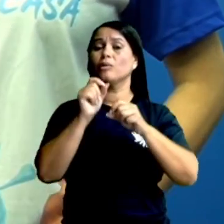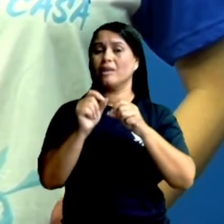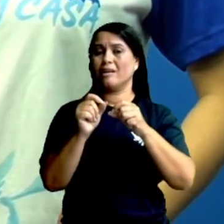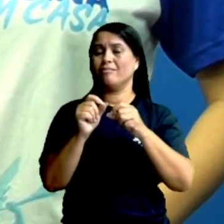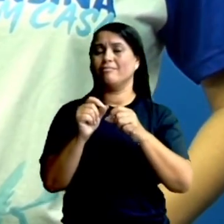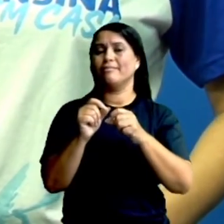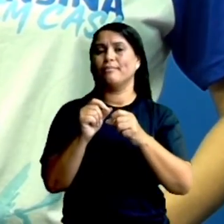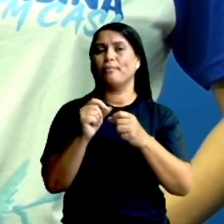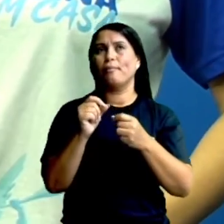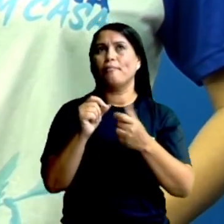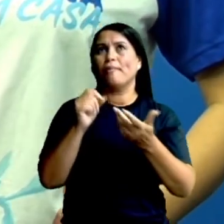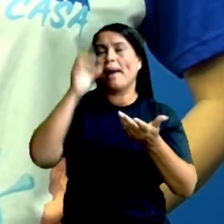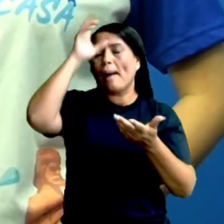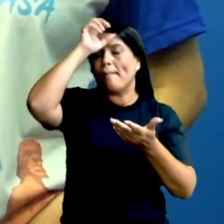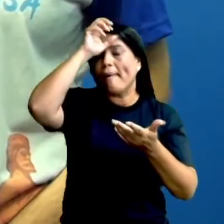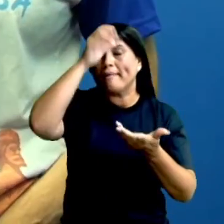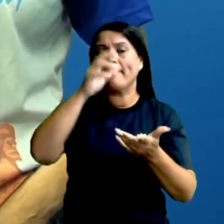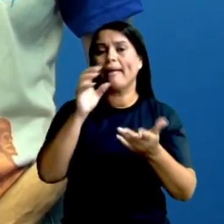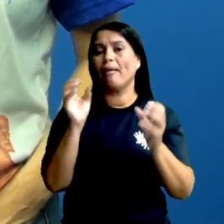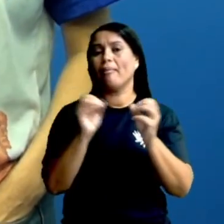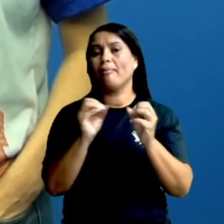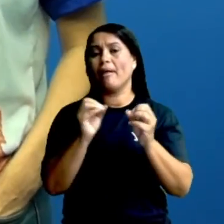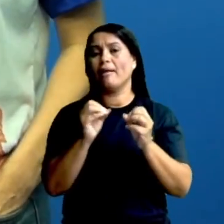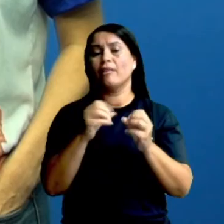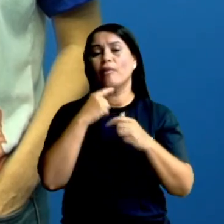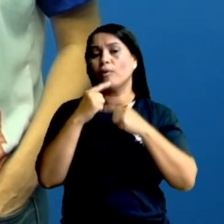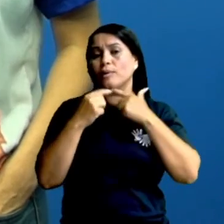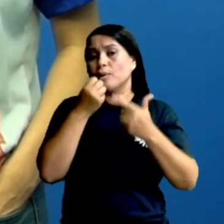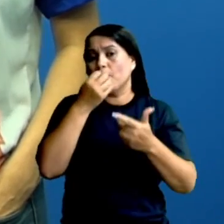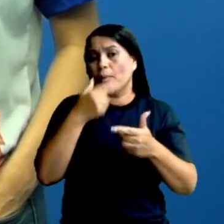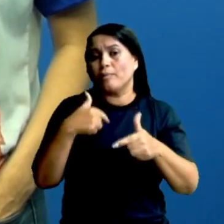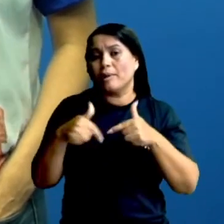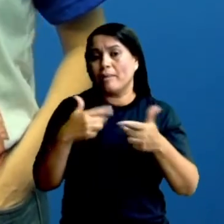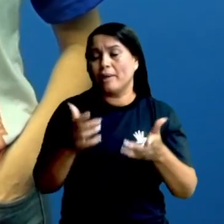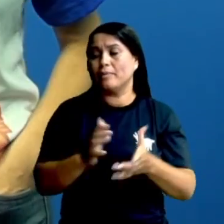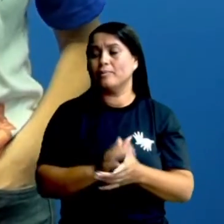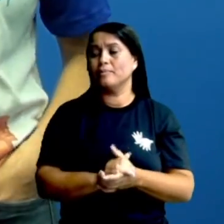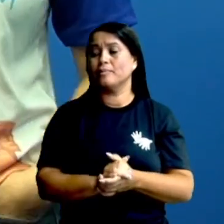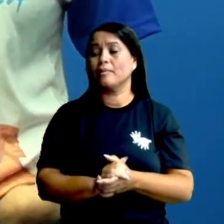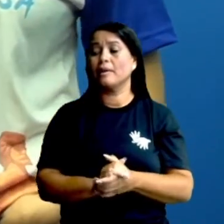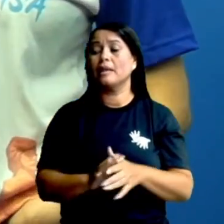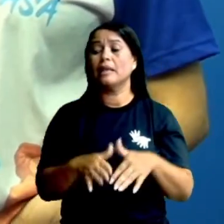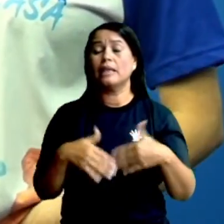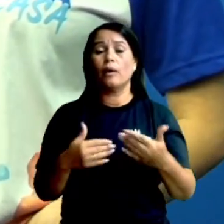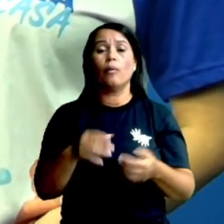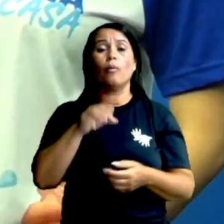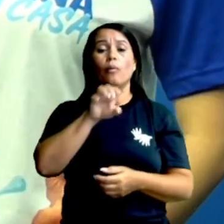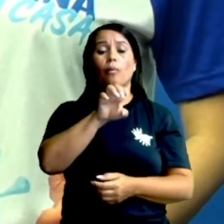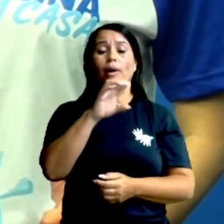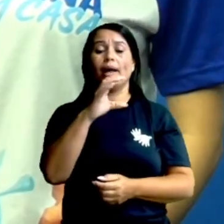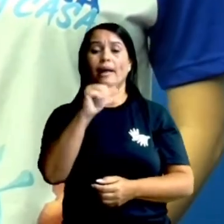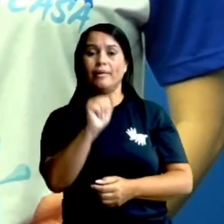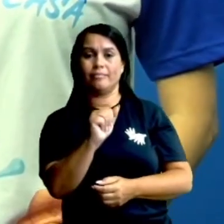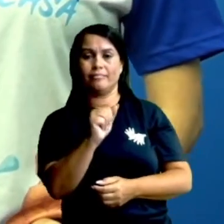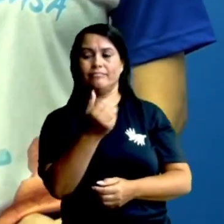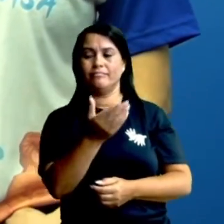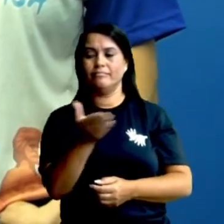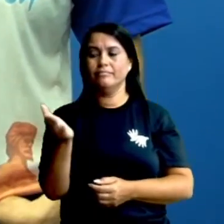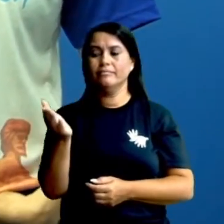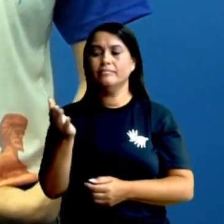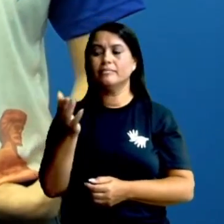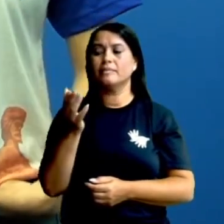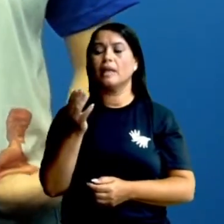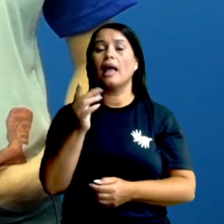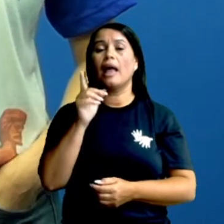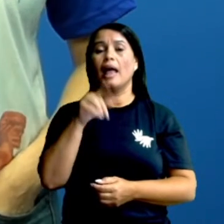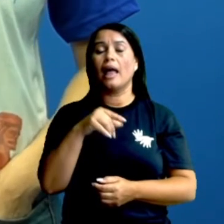boa escolarização, não vai aprender e não vai ter um bom emprego, não é isso? Então o ECA, eu coloquei até aqui para vocês, ó, o